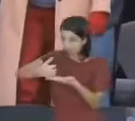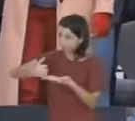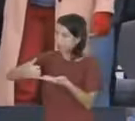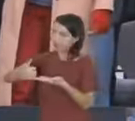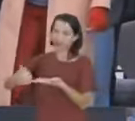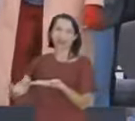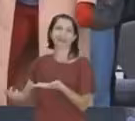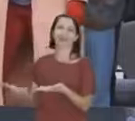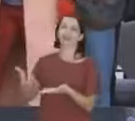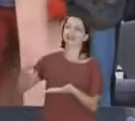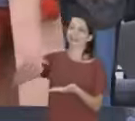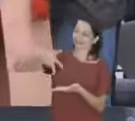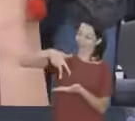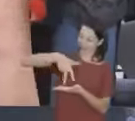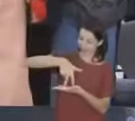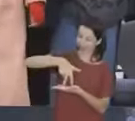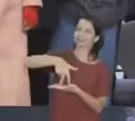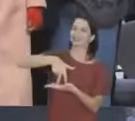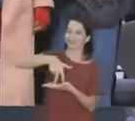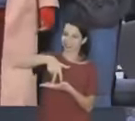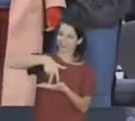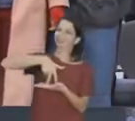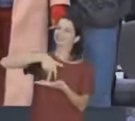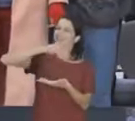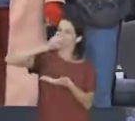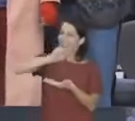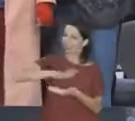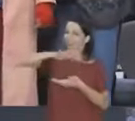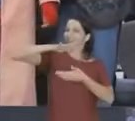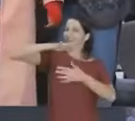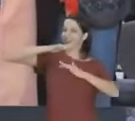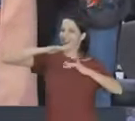Essa estrela não vai se